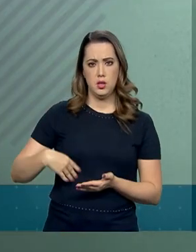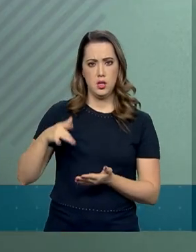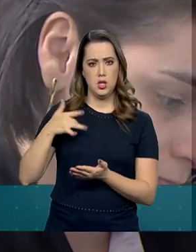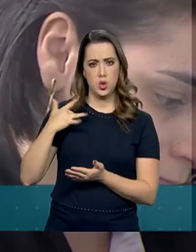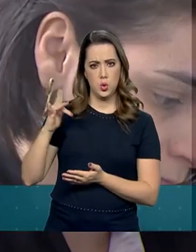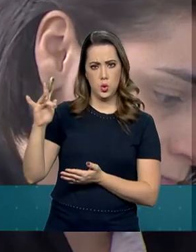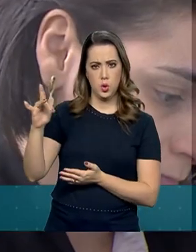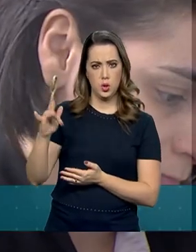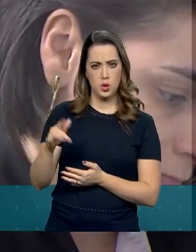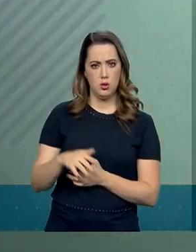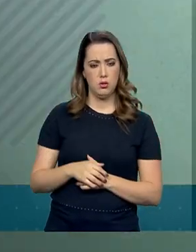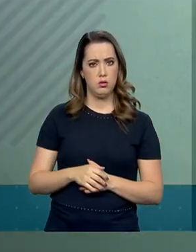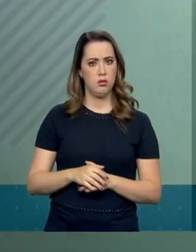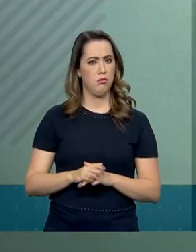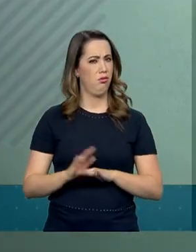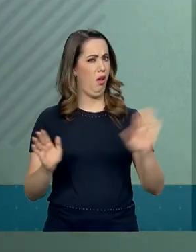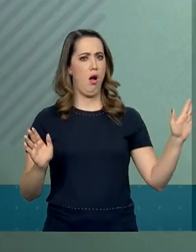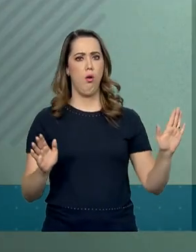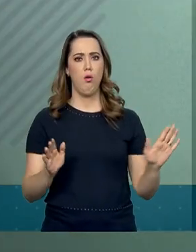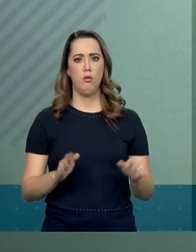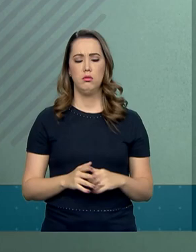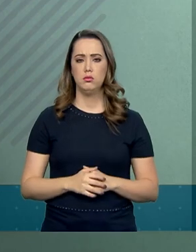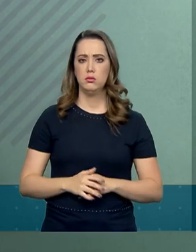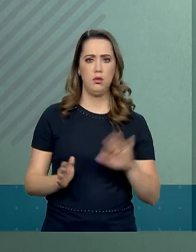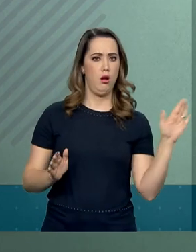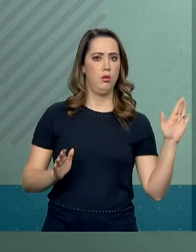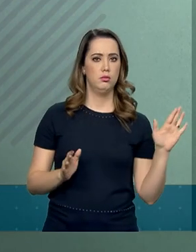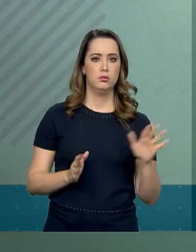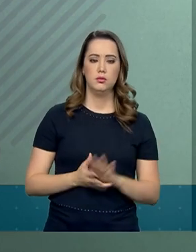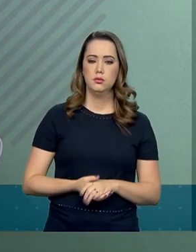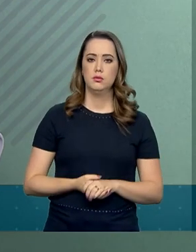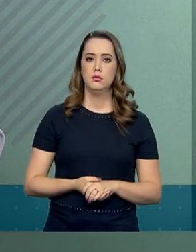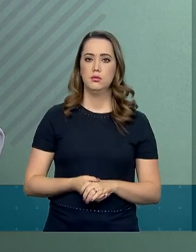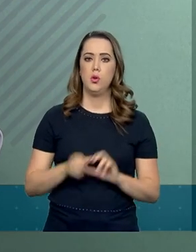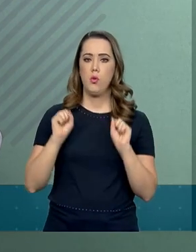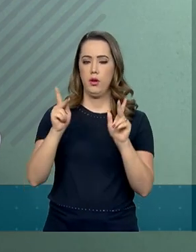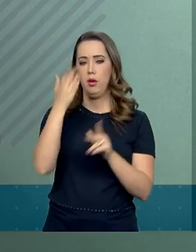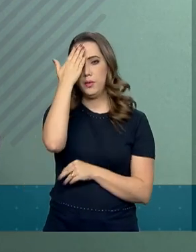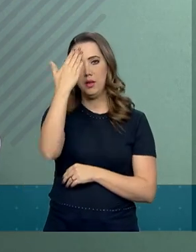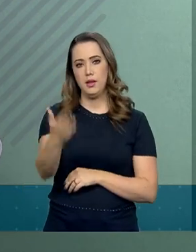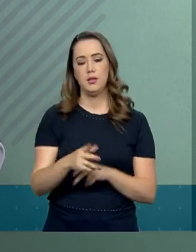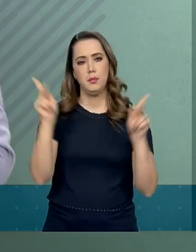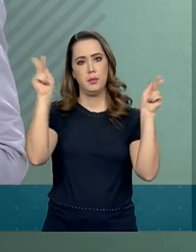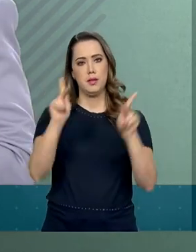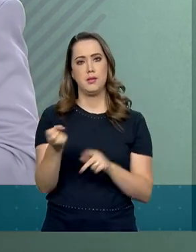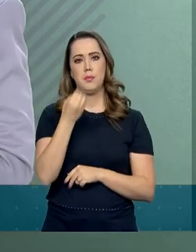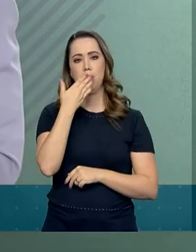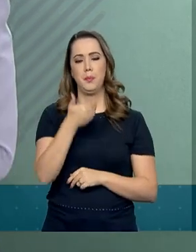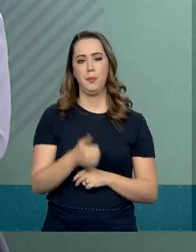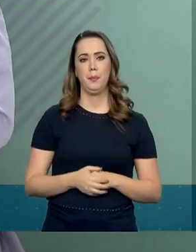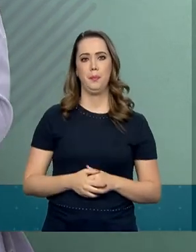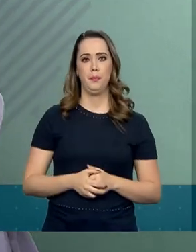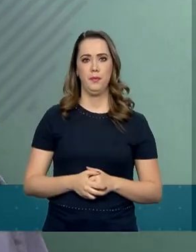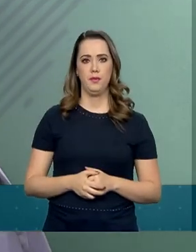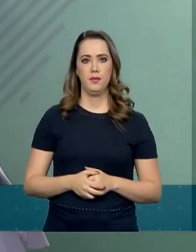substituição à vista não tá bom brigar mais velho